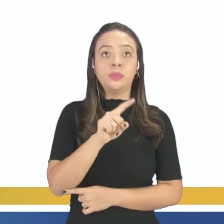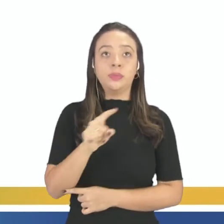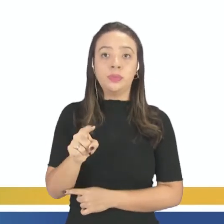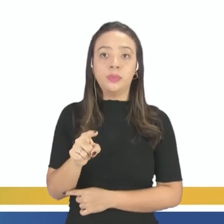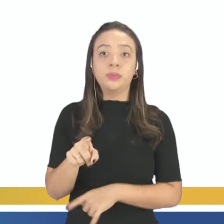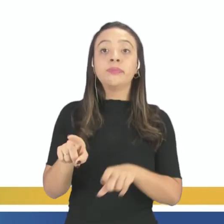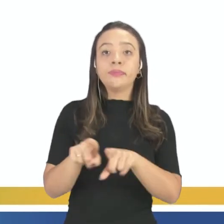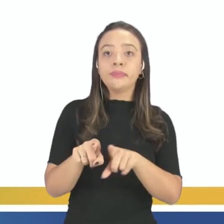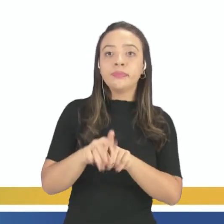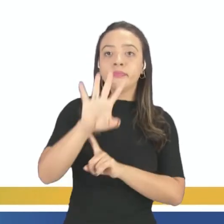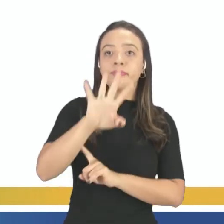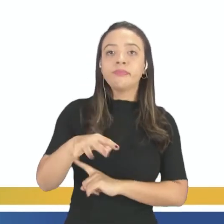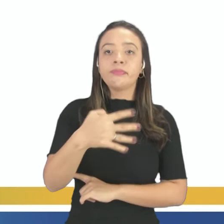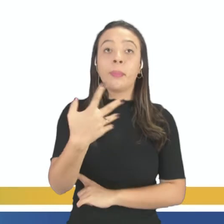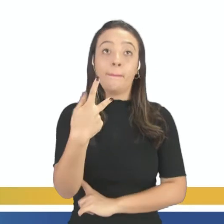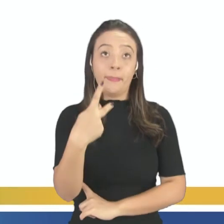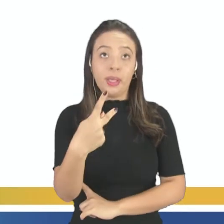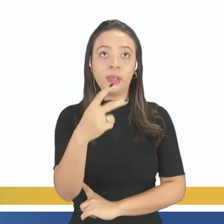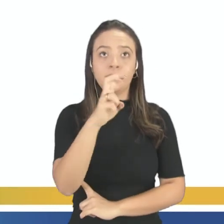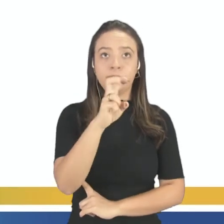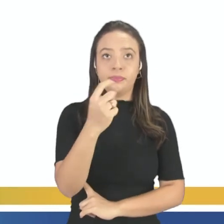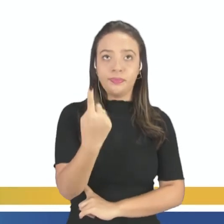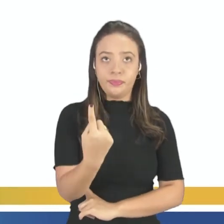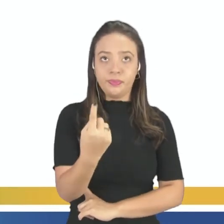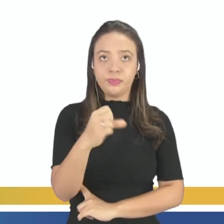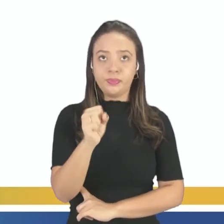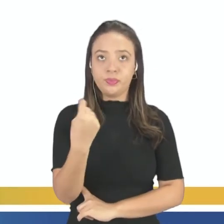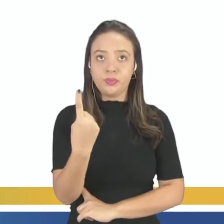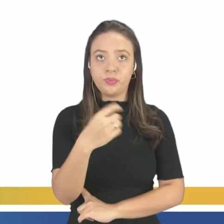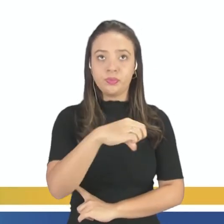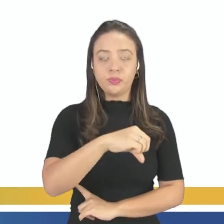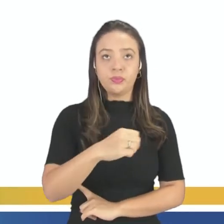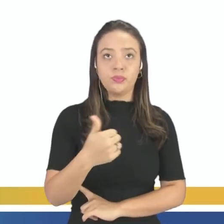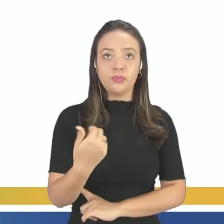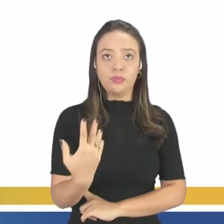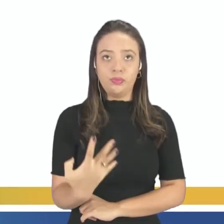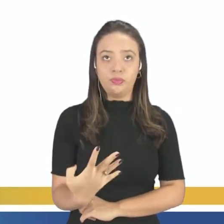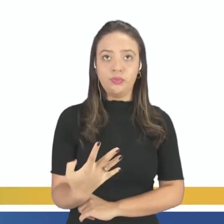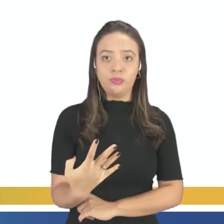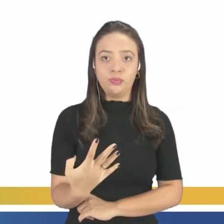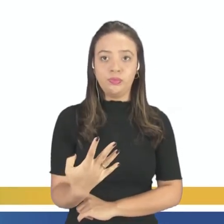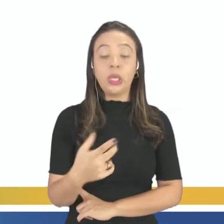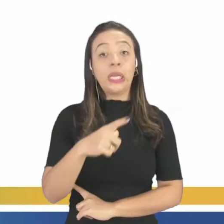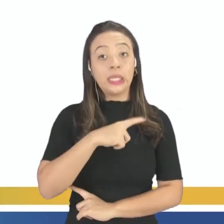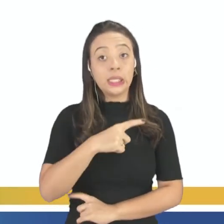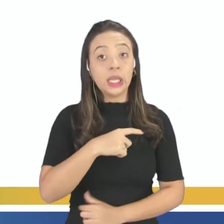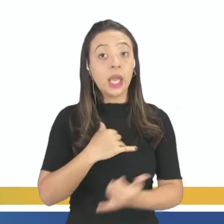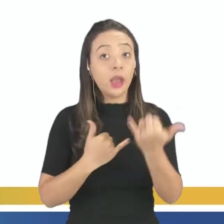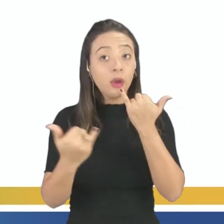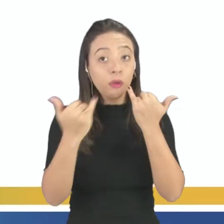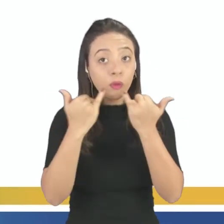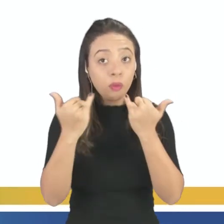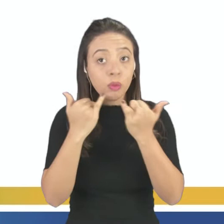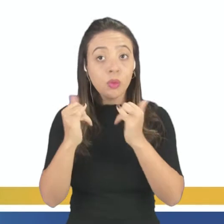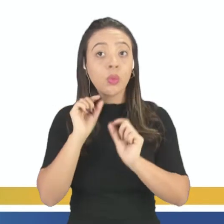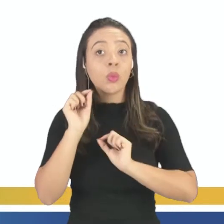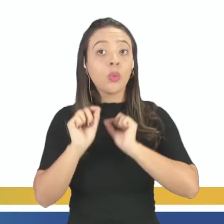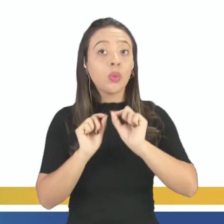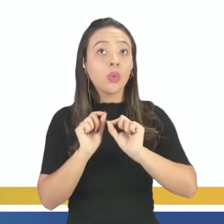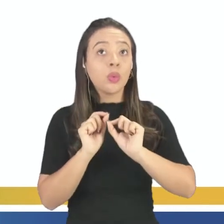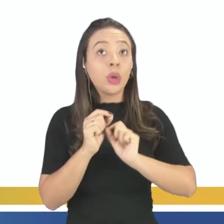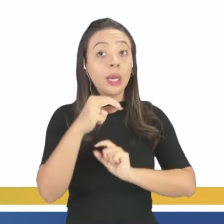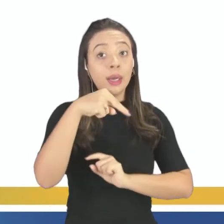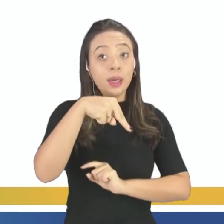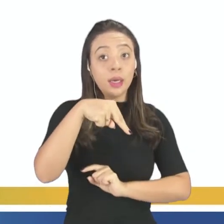P 51, 81, 9 e 14, onde nós teremos a seguinte expressão,